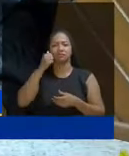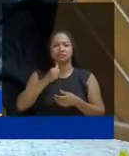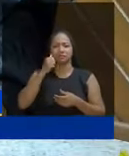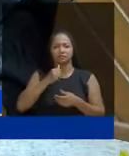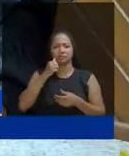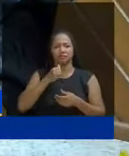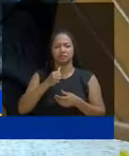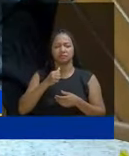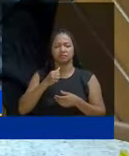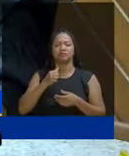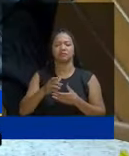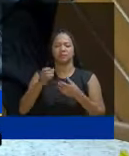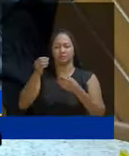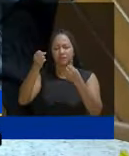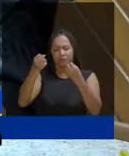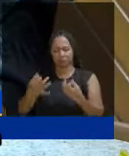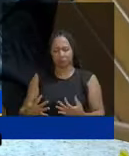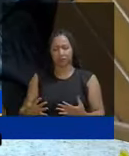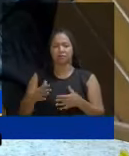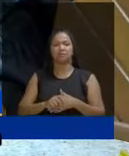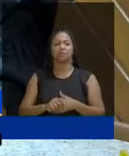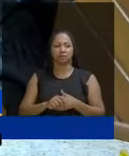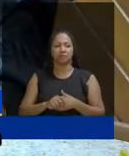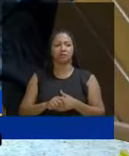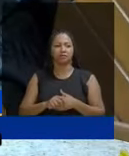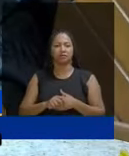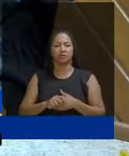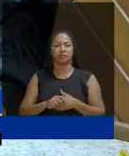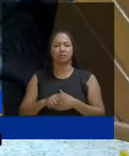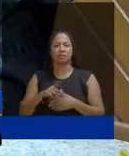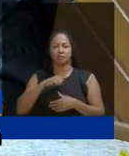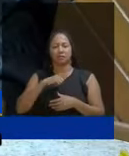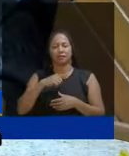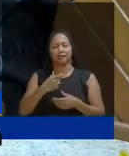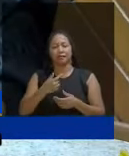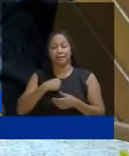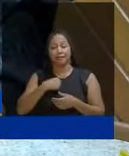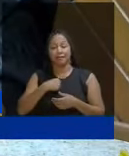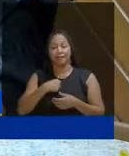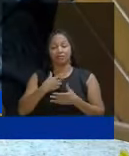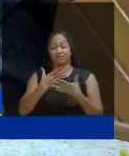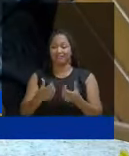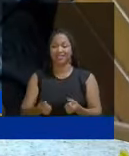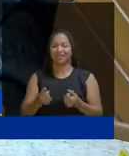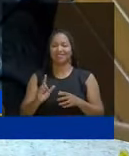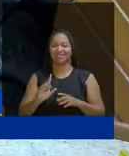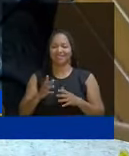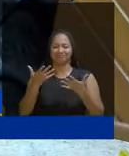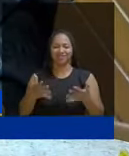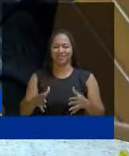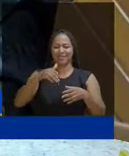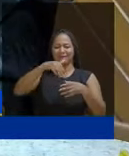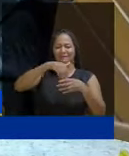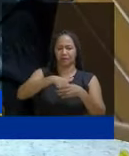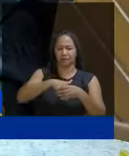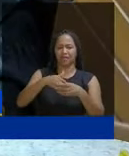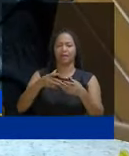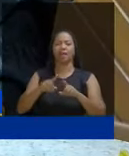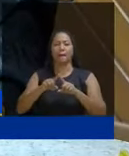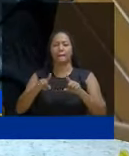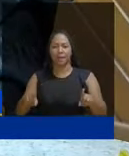está agora registrando, eu dei-me por suspeita. Mas em relação